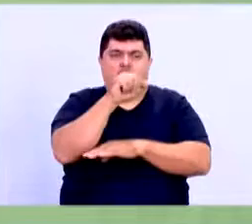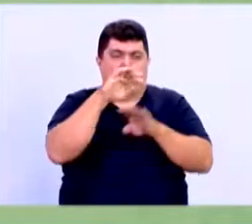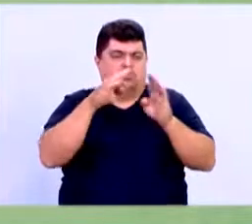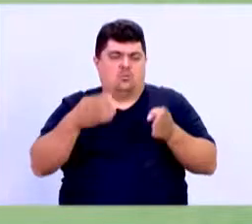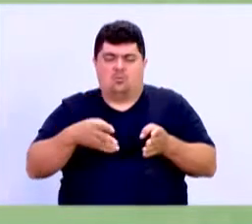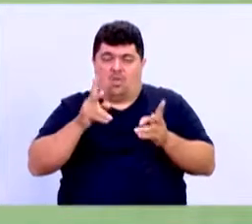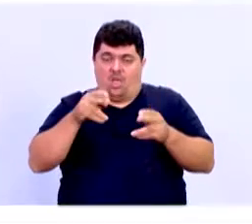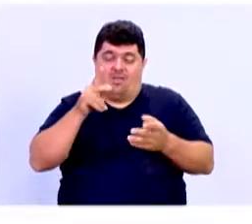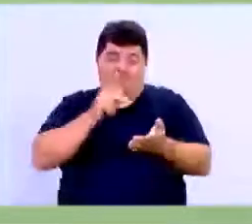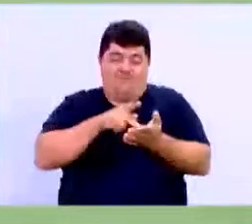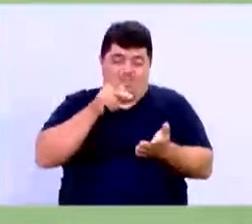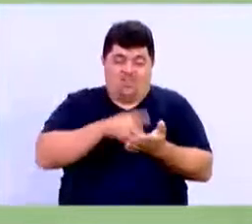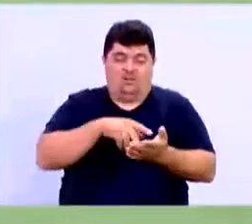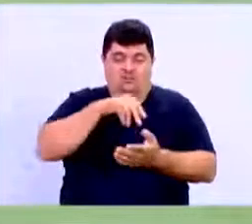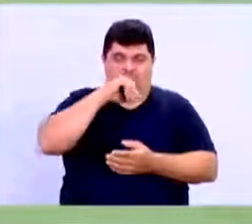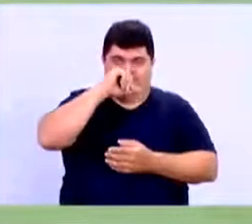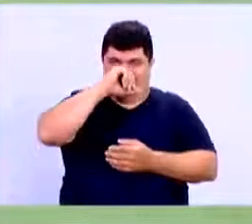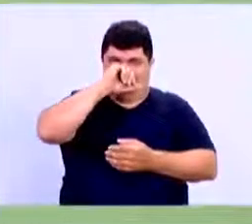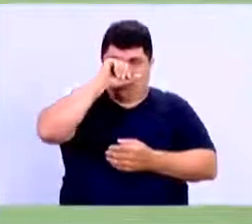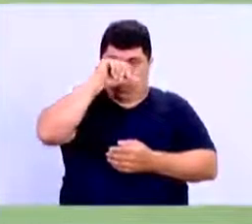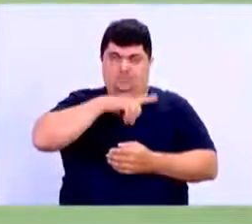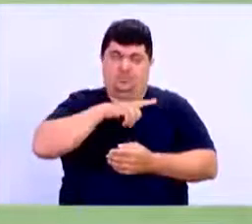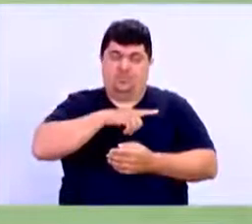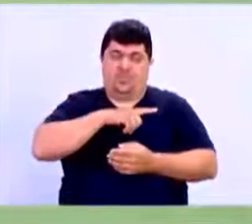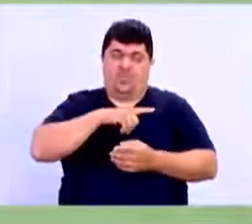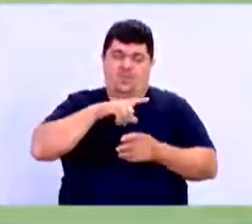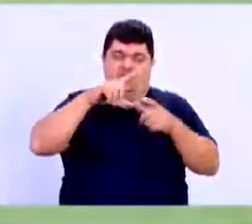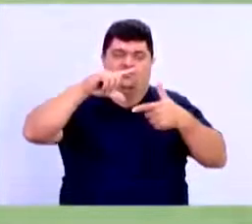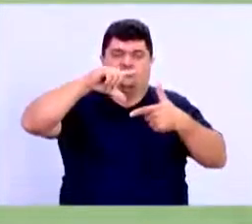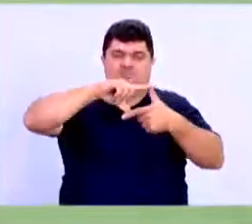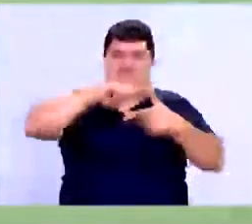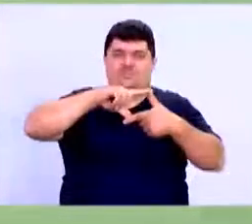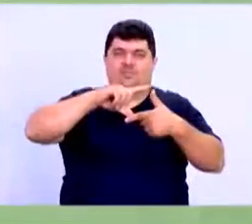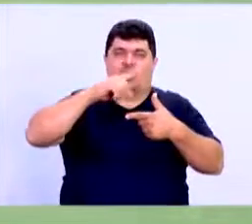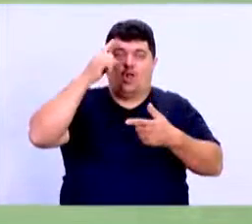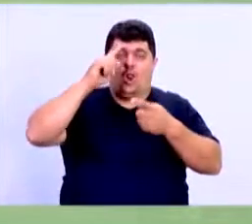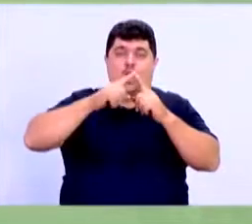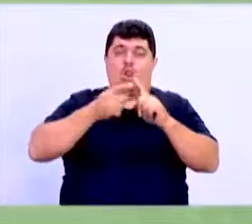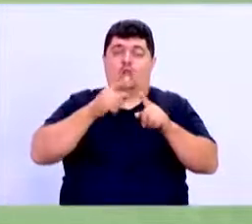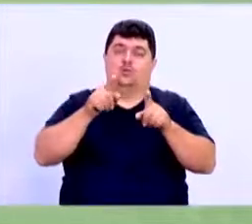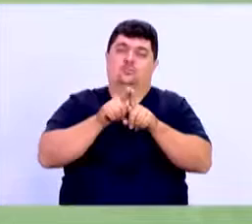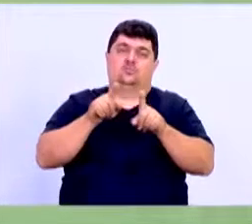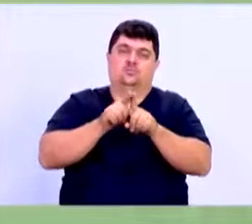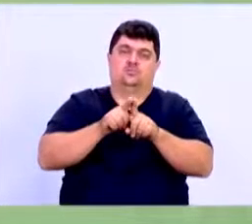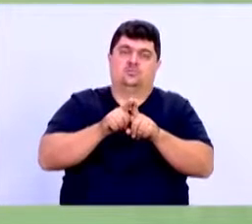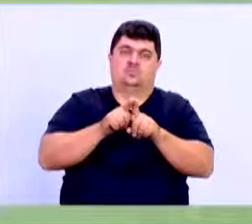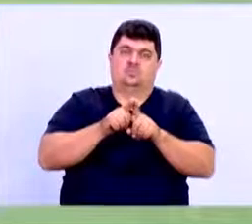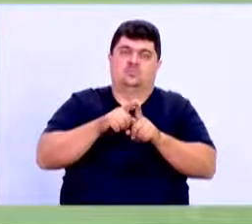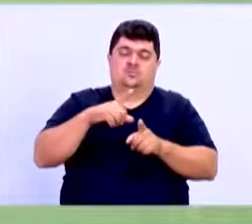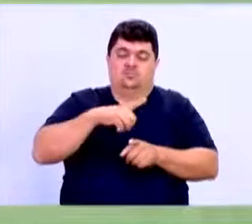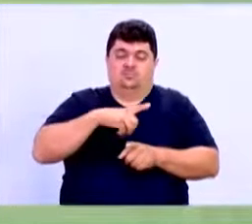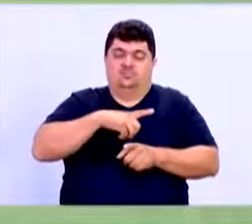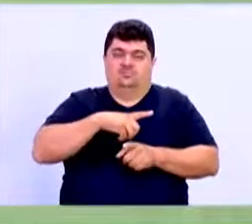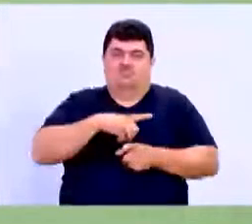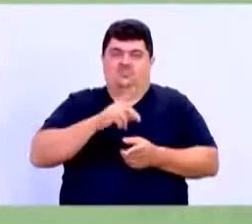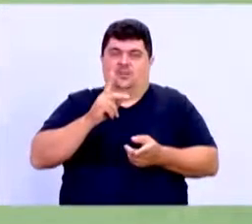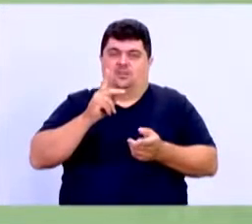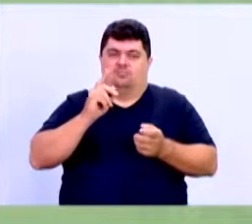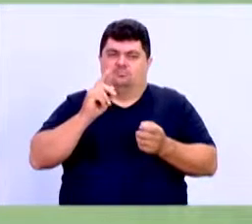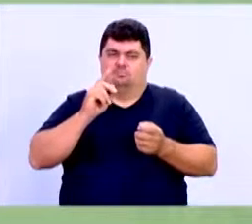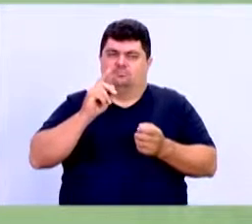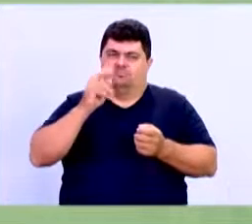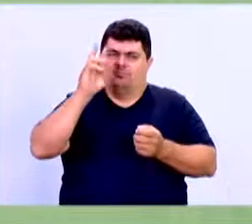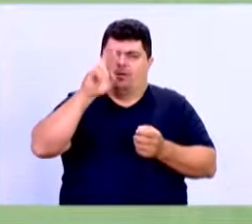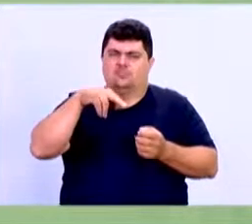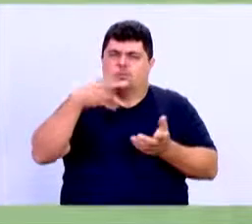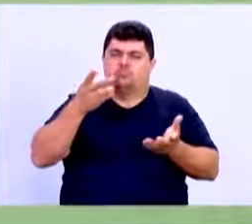computador. Temos também as entidades lógicas. O que são essas entidades? São as que fazem sentido dentro de um